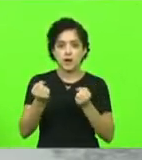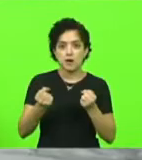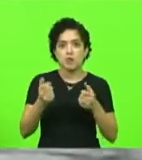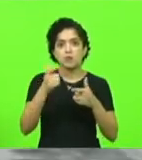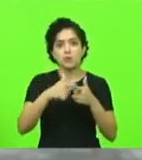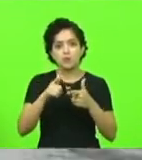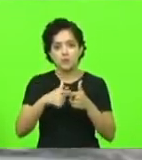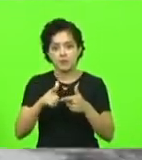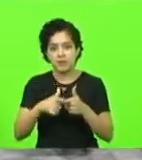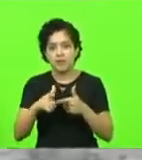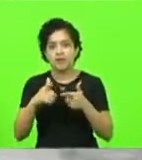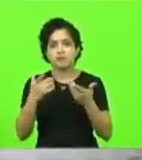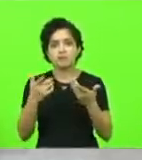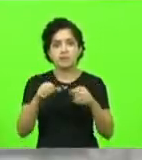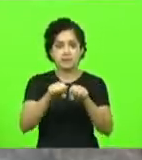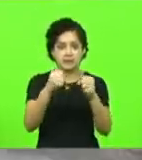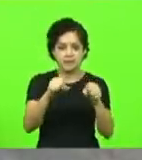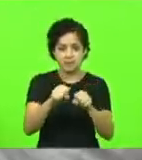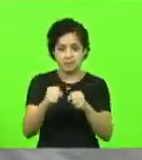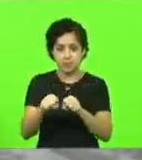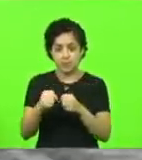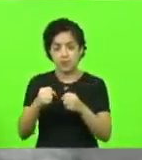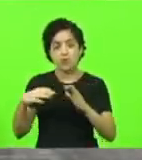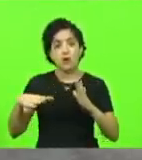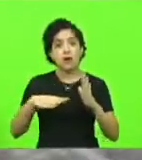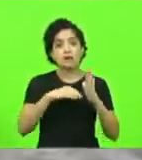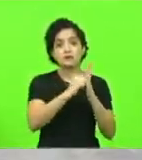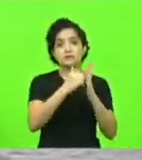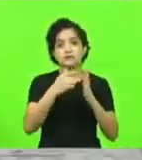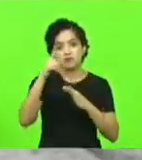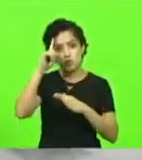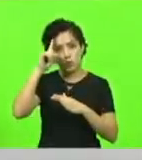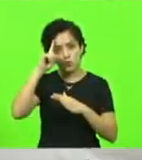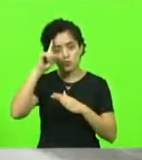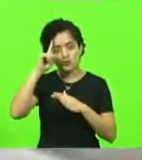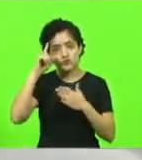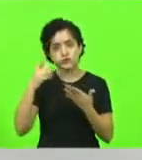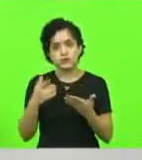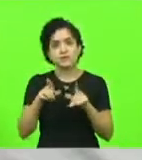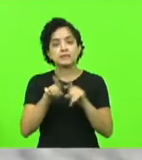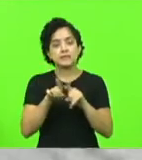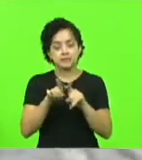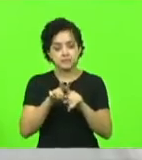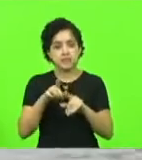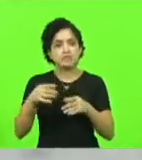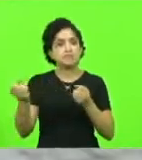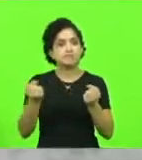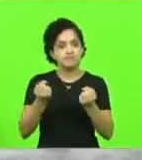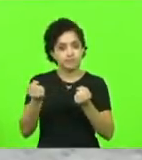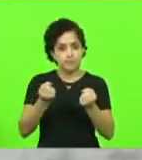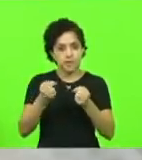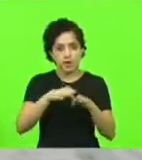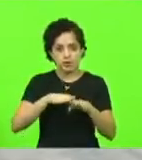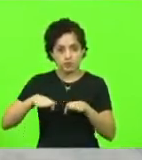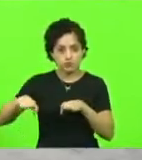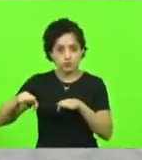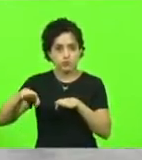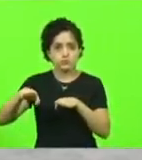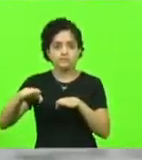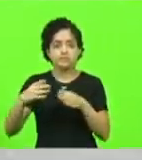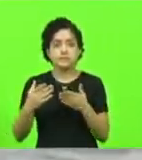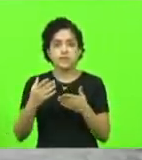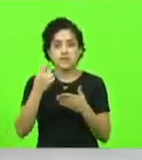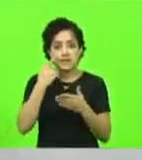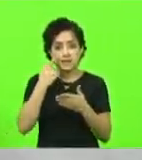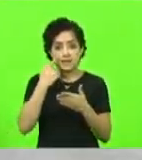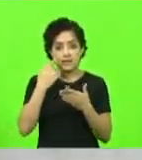nos acidentamos, vemos acidentes todos os dias, carros trafegando no acostamento. E a gente tem